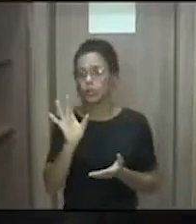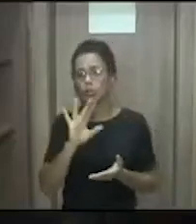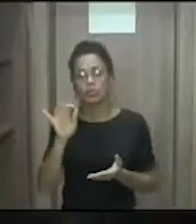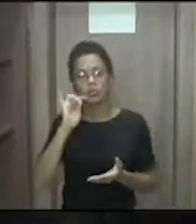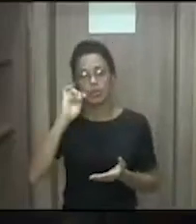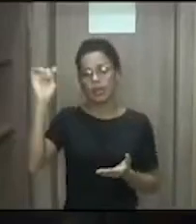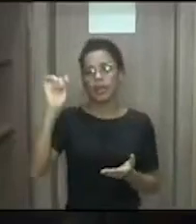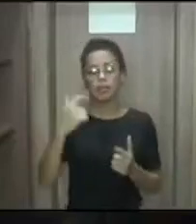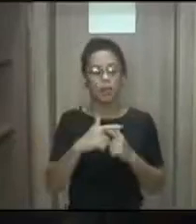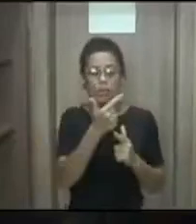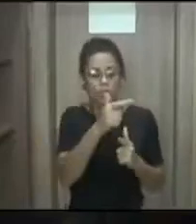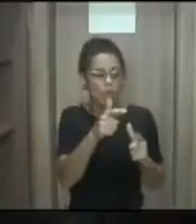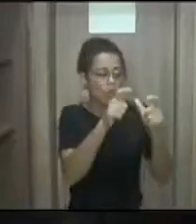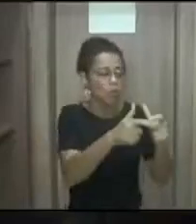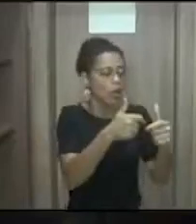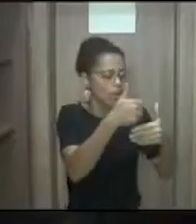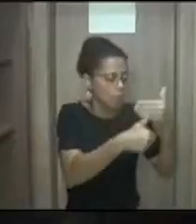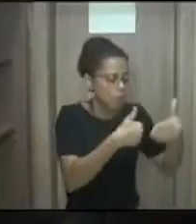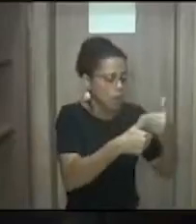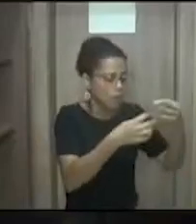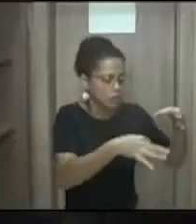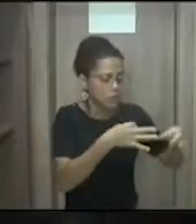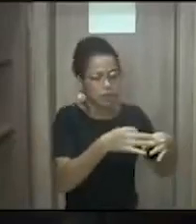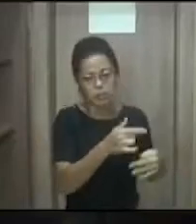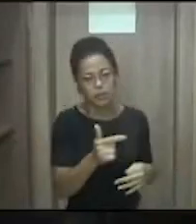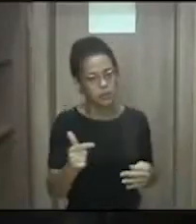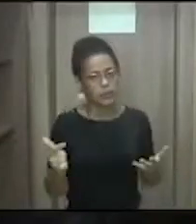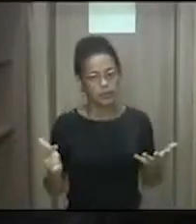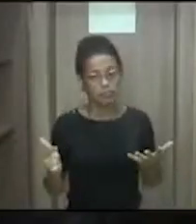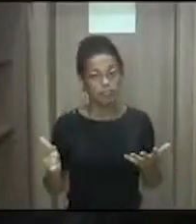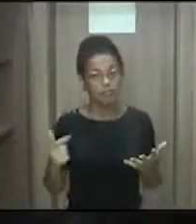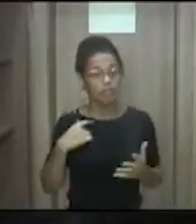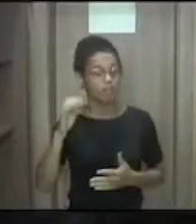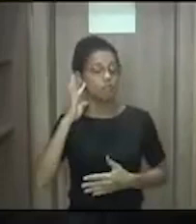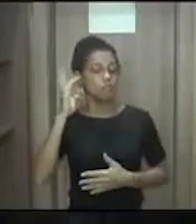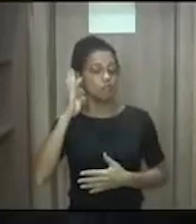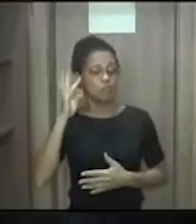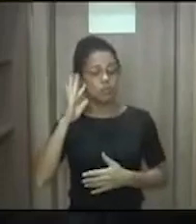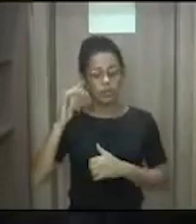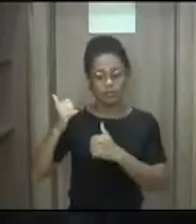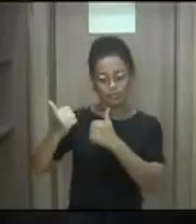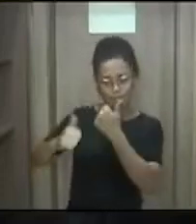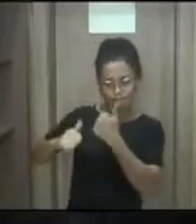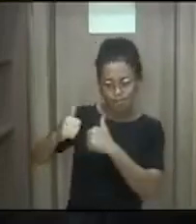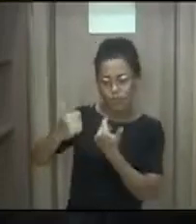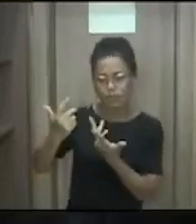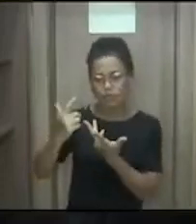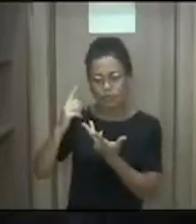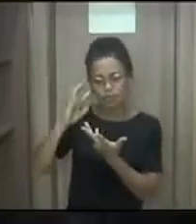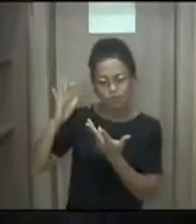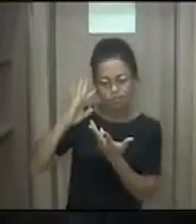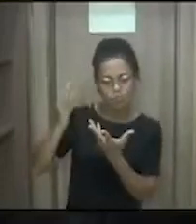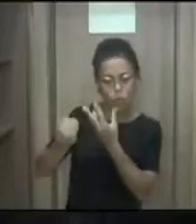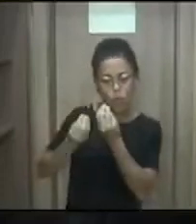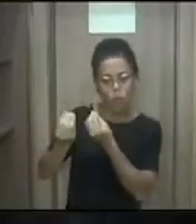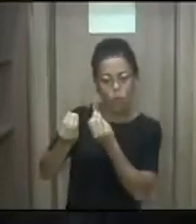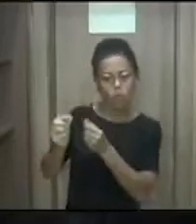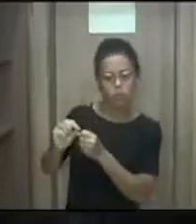extração, né? Então, assim, pensar que isso não é uma análise simples da gente fazer,